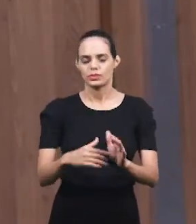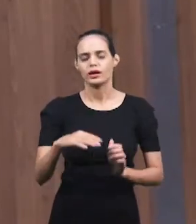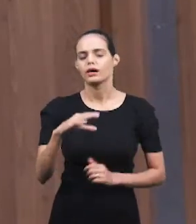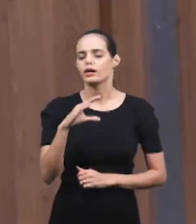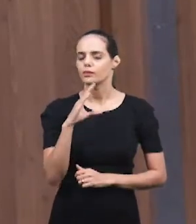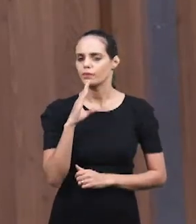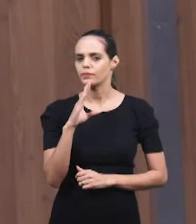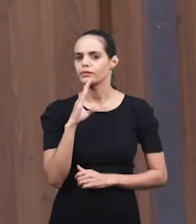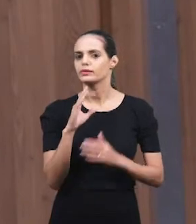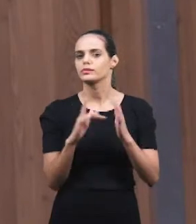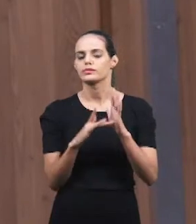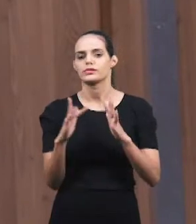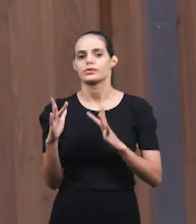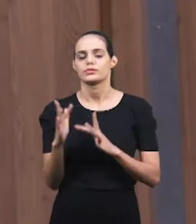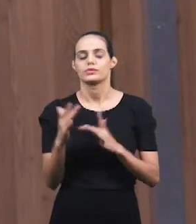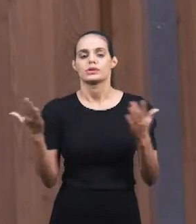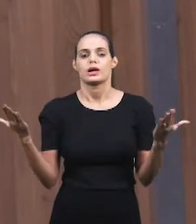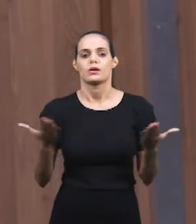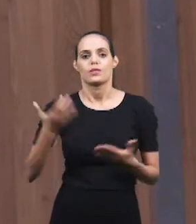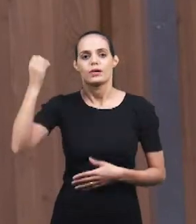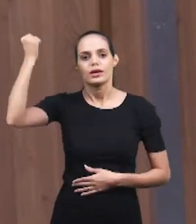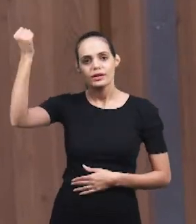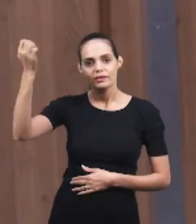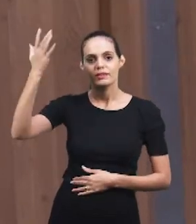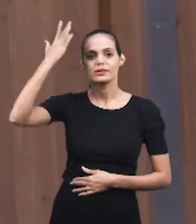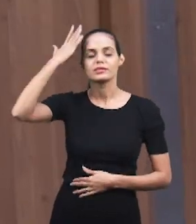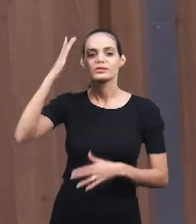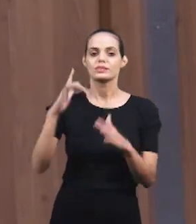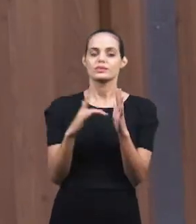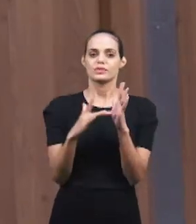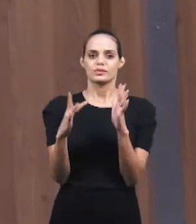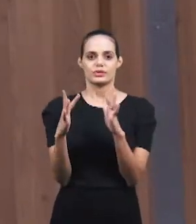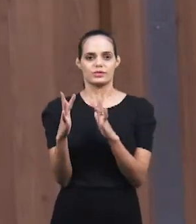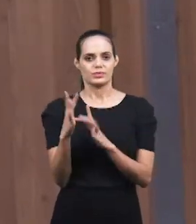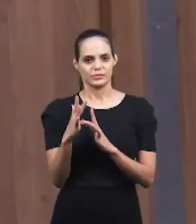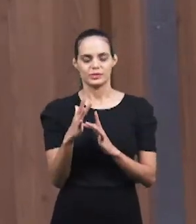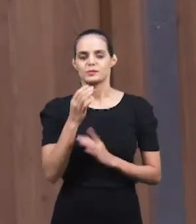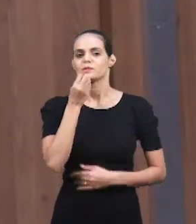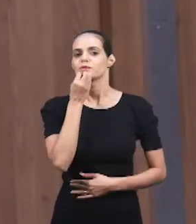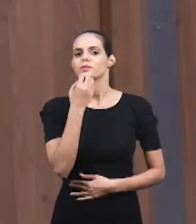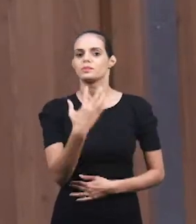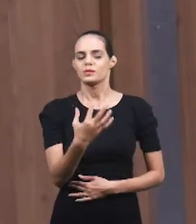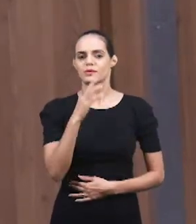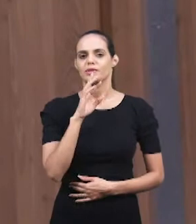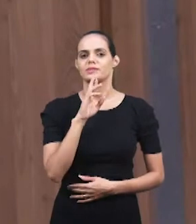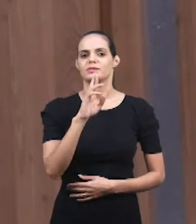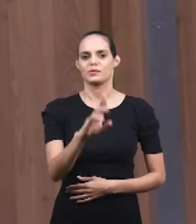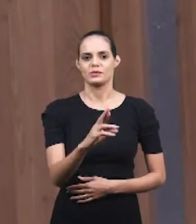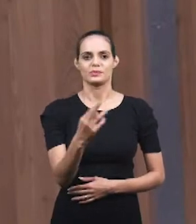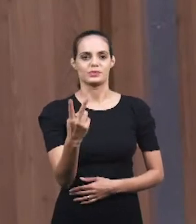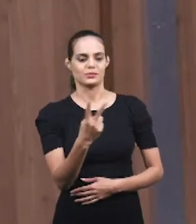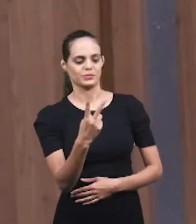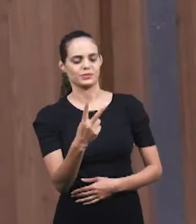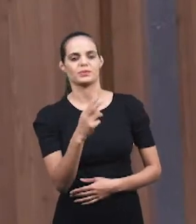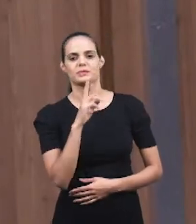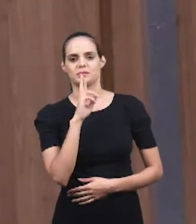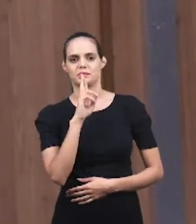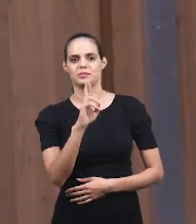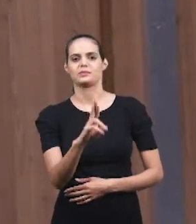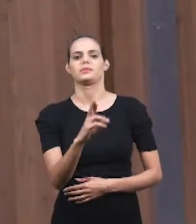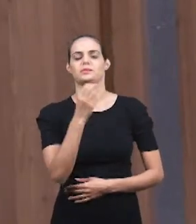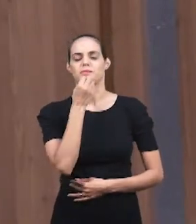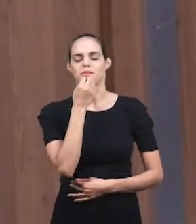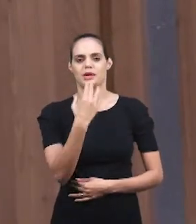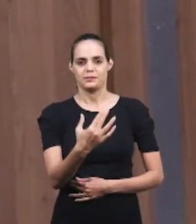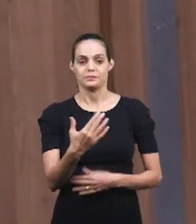Faltava agora ele receber a revelação de Jesus na sua vida. Muito bem colocado pelos nossos dois irmãos. Passaremos